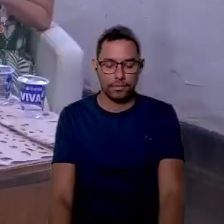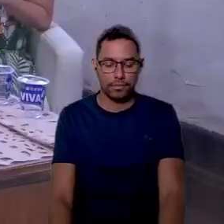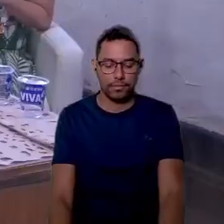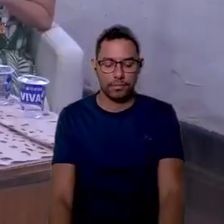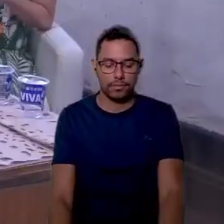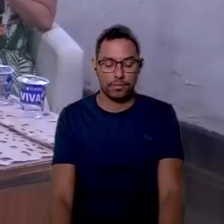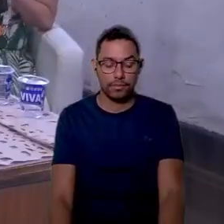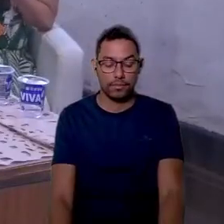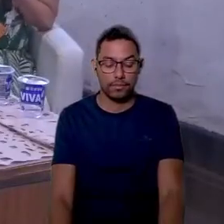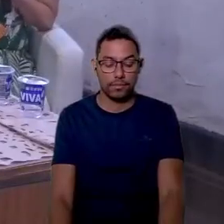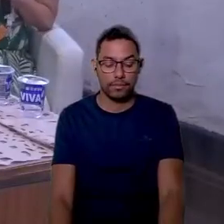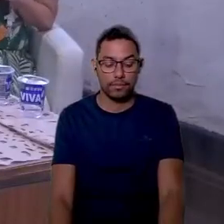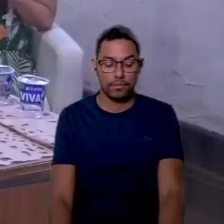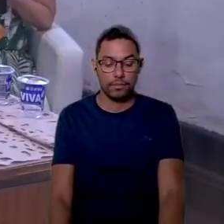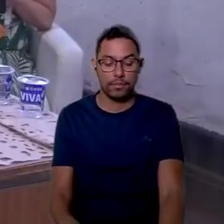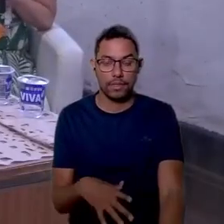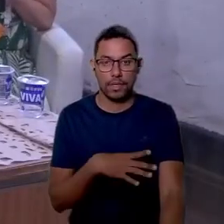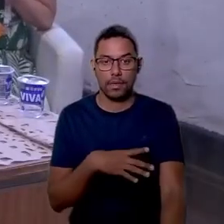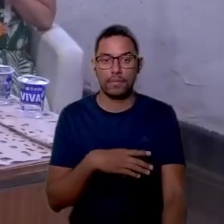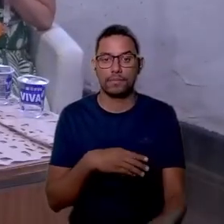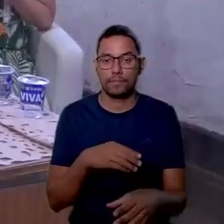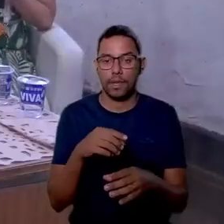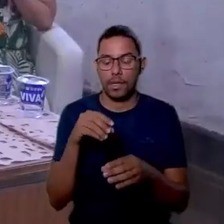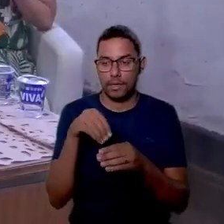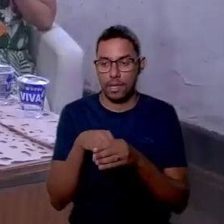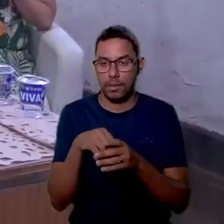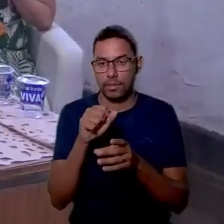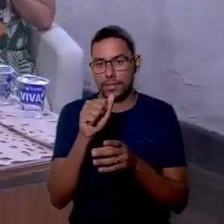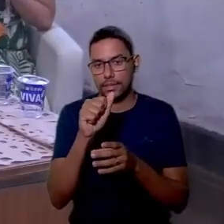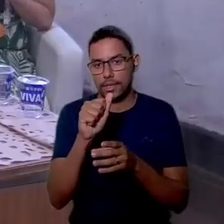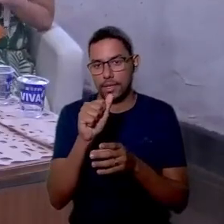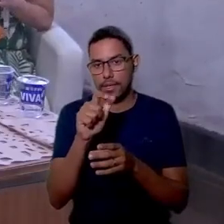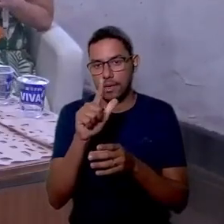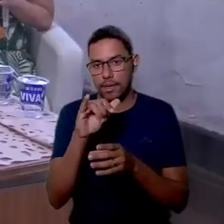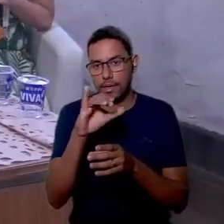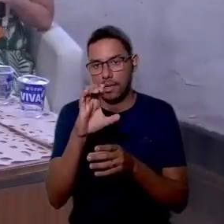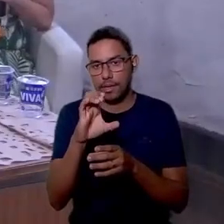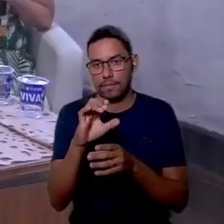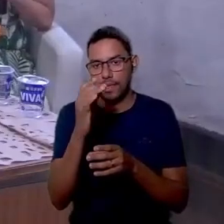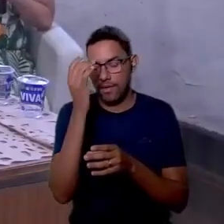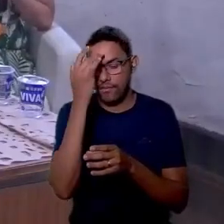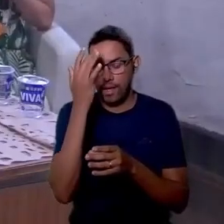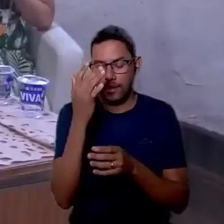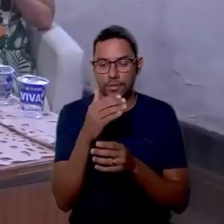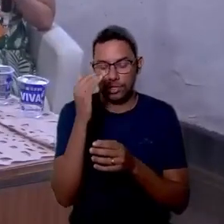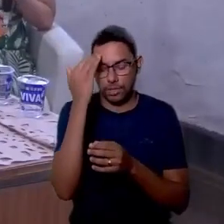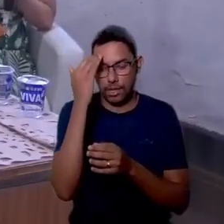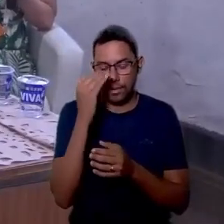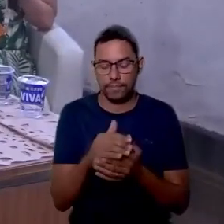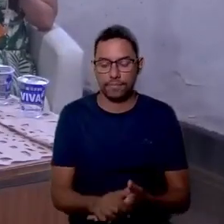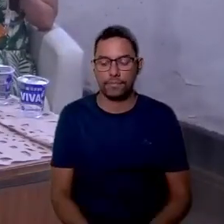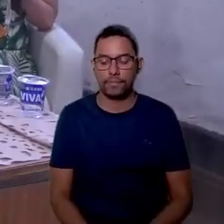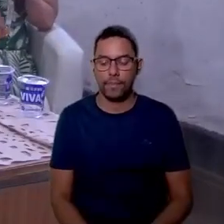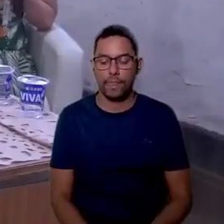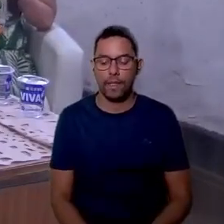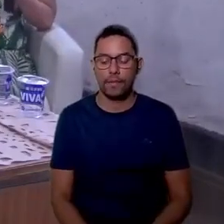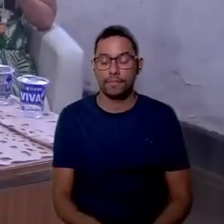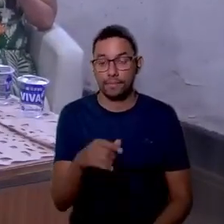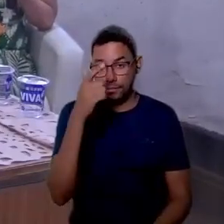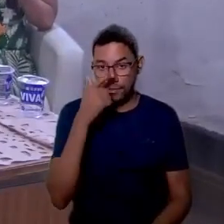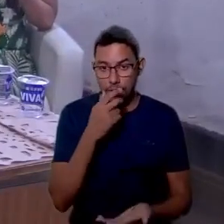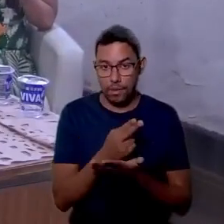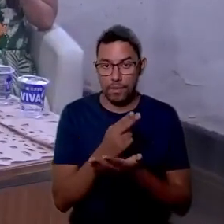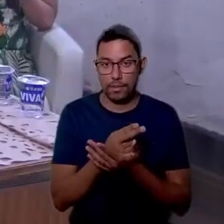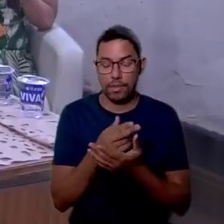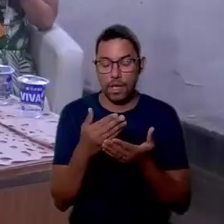lado, para o seu também. Tem os manuais dentro do SALIC, então, assim, são fáceis de entender. E eu